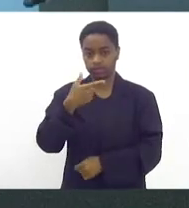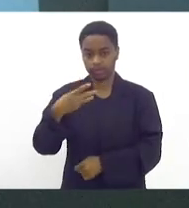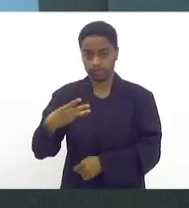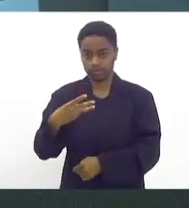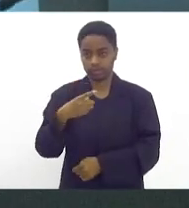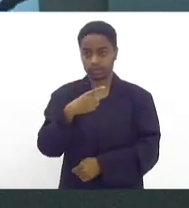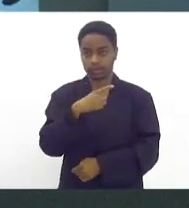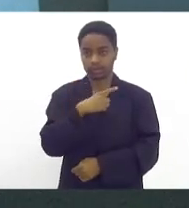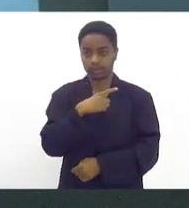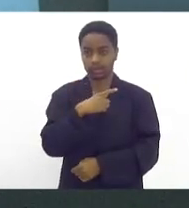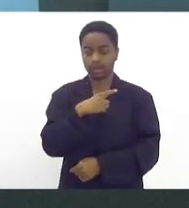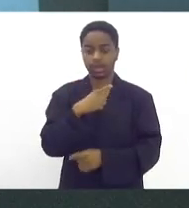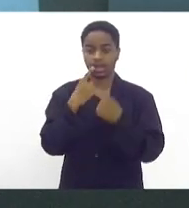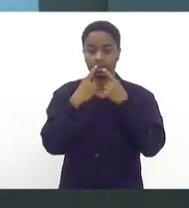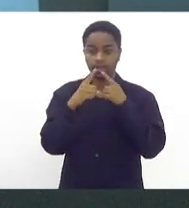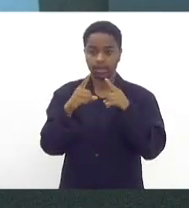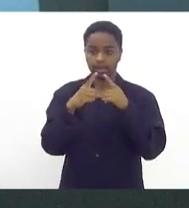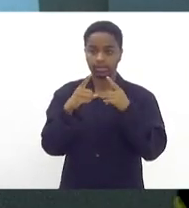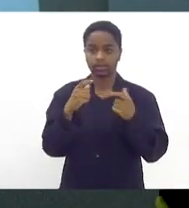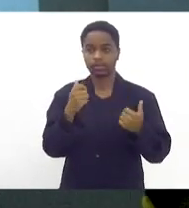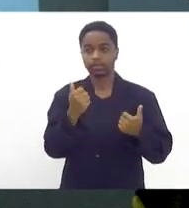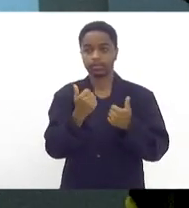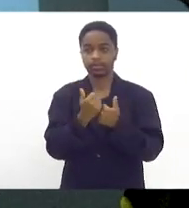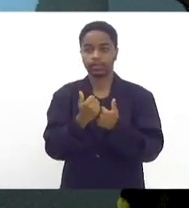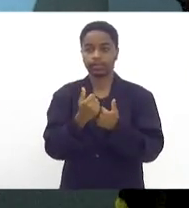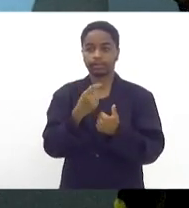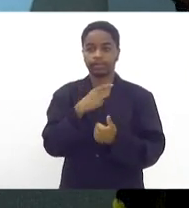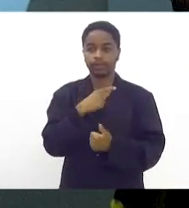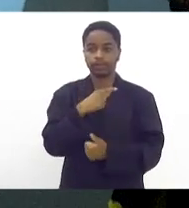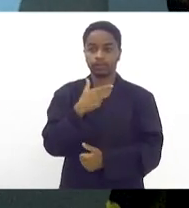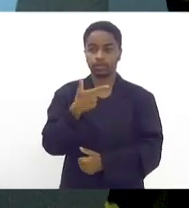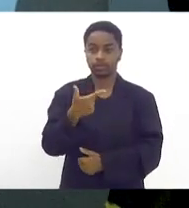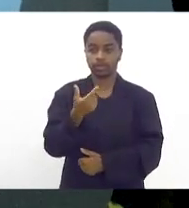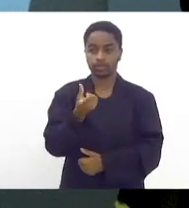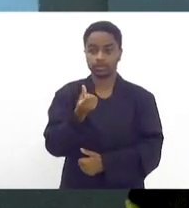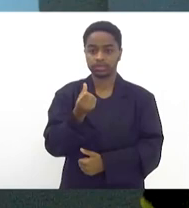reclamações assistenciais um total de